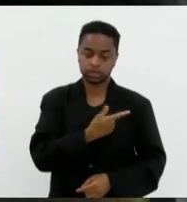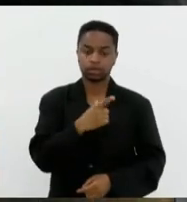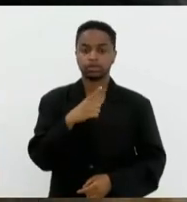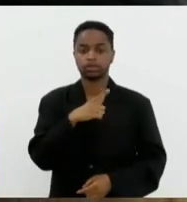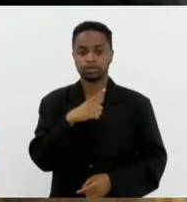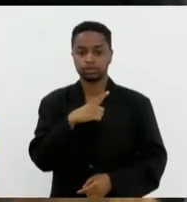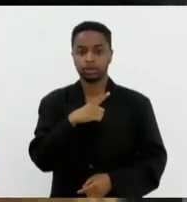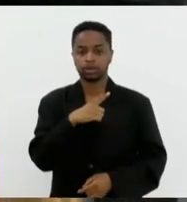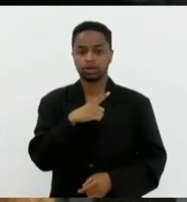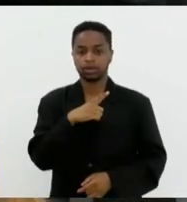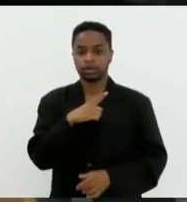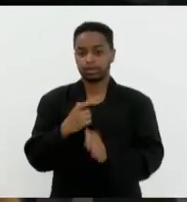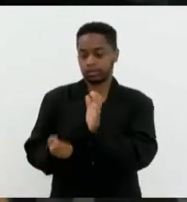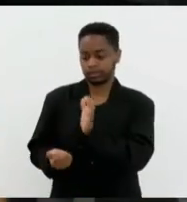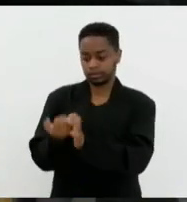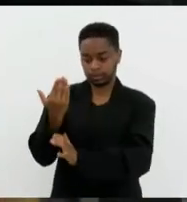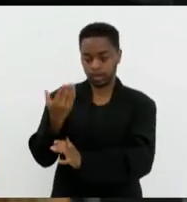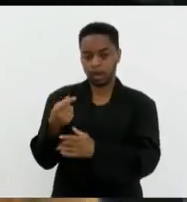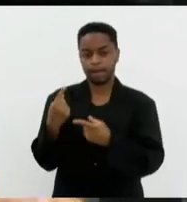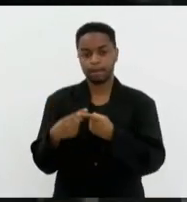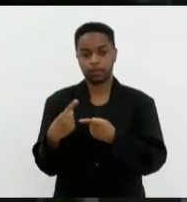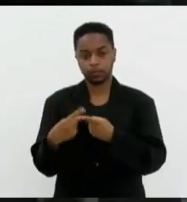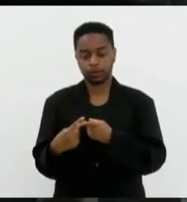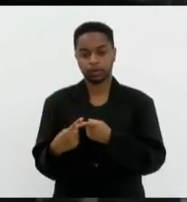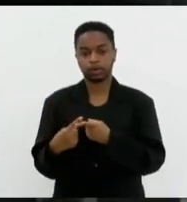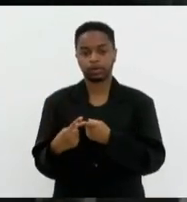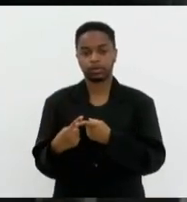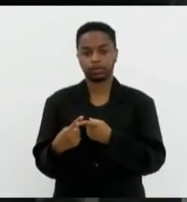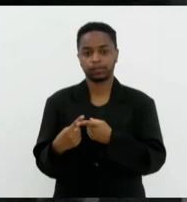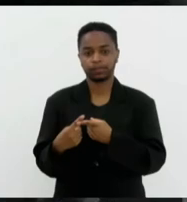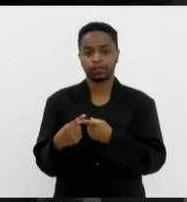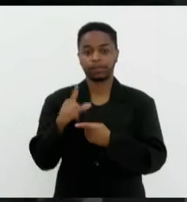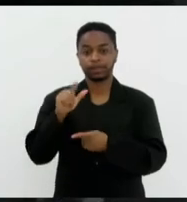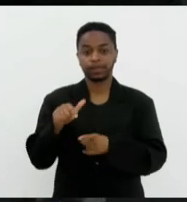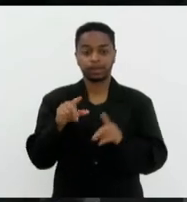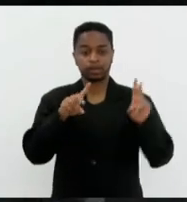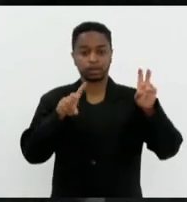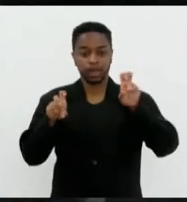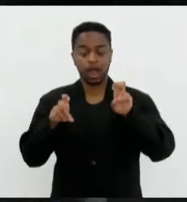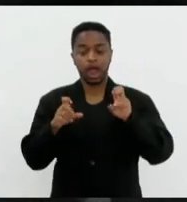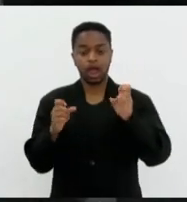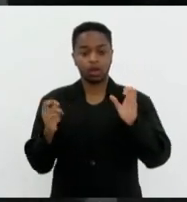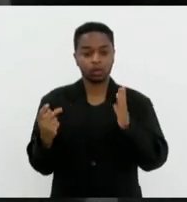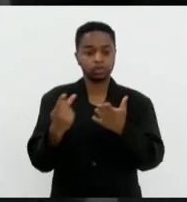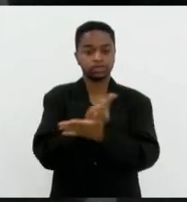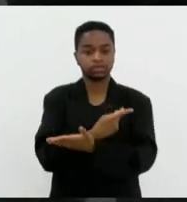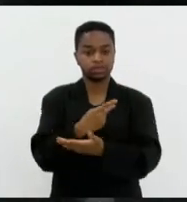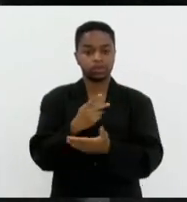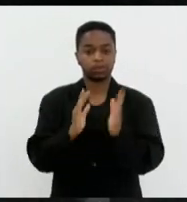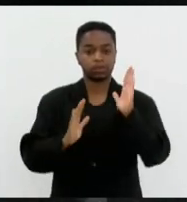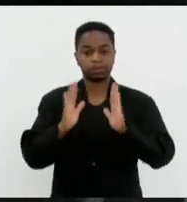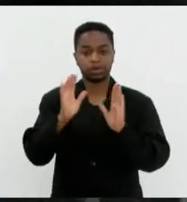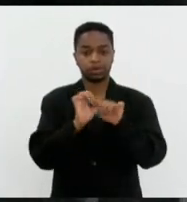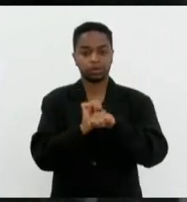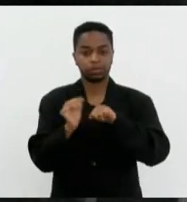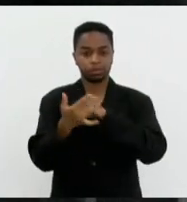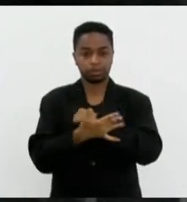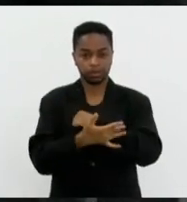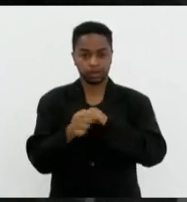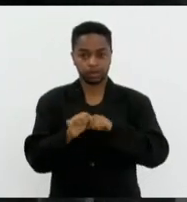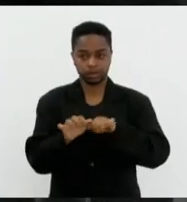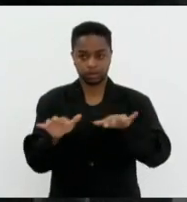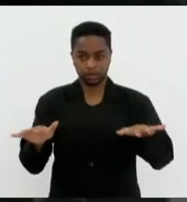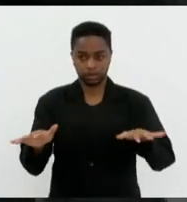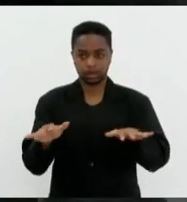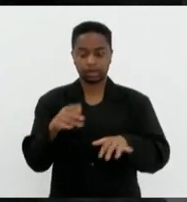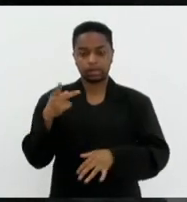sua originalidade, porque envolve uma situação que aconteceu na pandemia do jovem João Pedro de Matos. Inclusive,